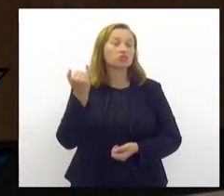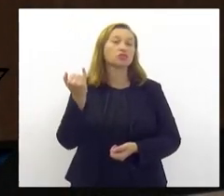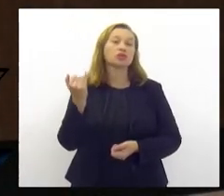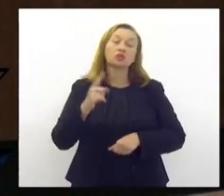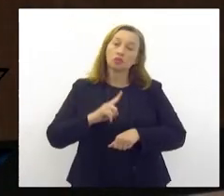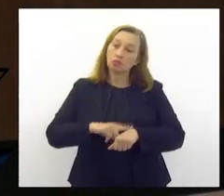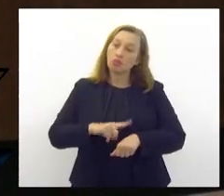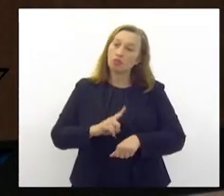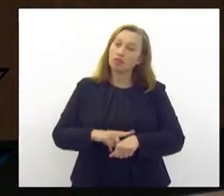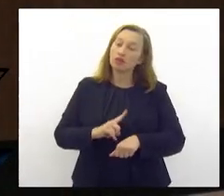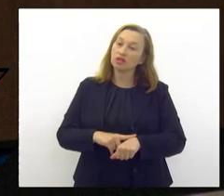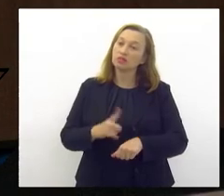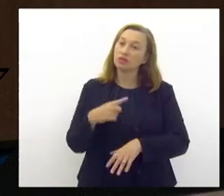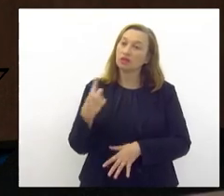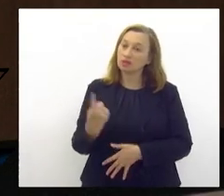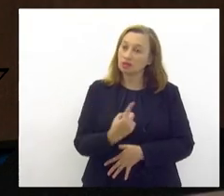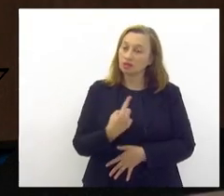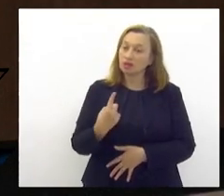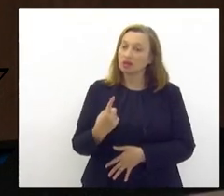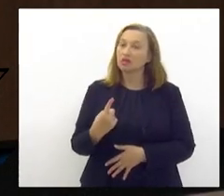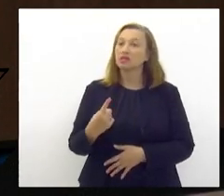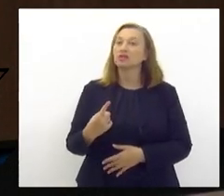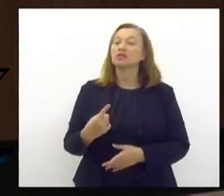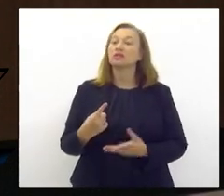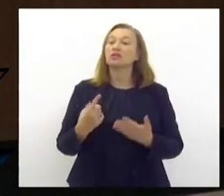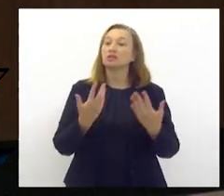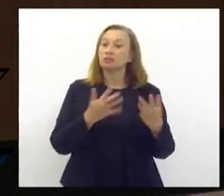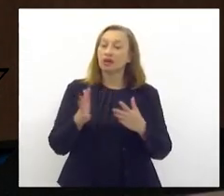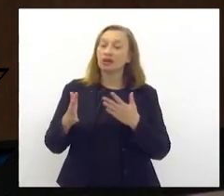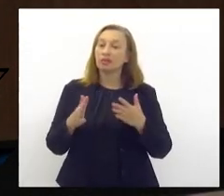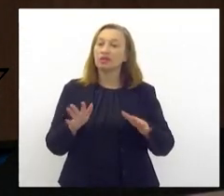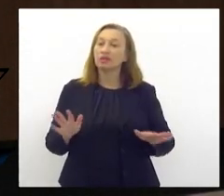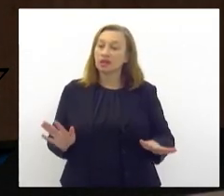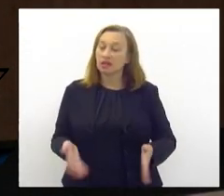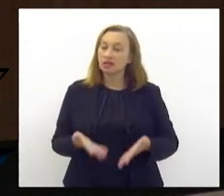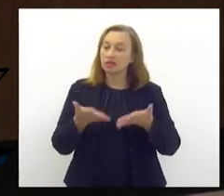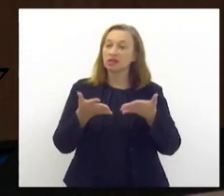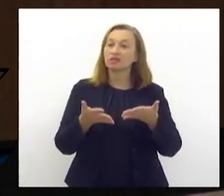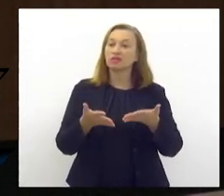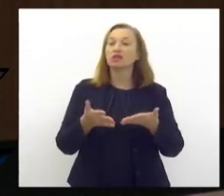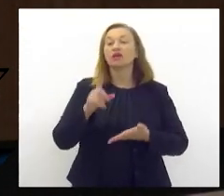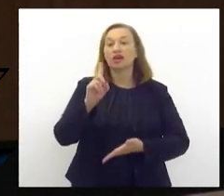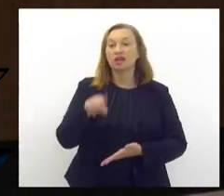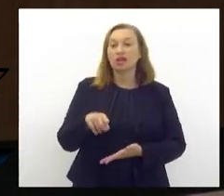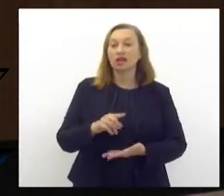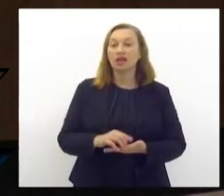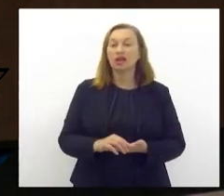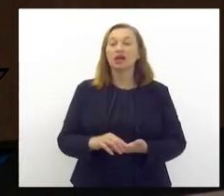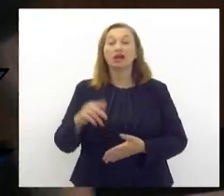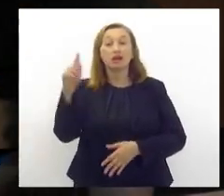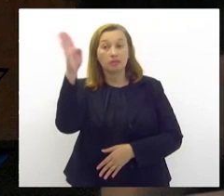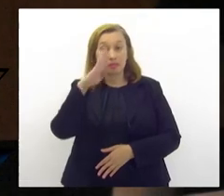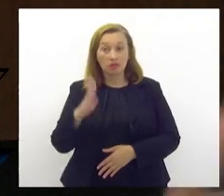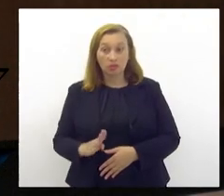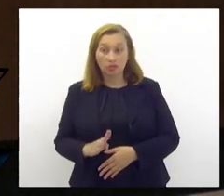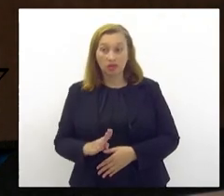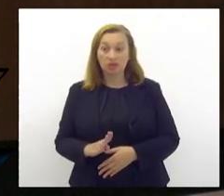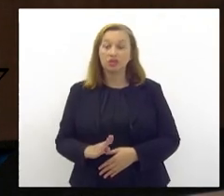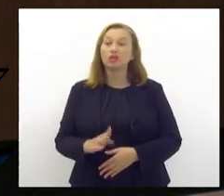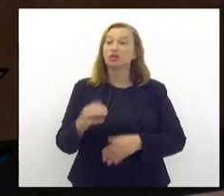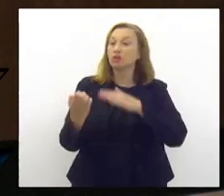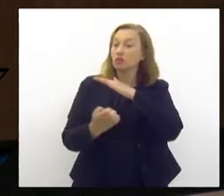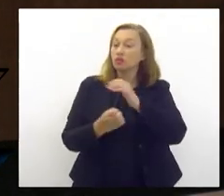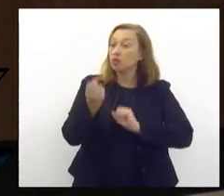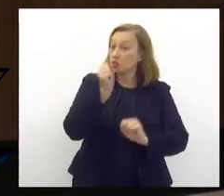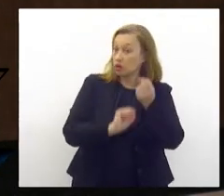um importante momento para nós consolidarmos essa iniciativa, que é uma iniciativa brasileira, uma